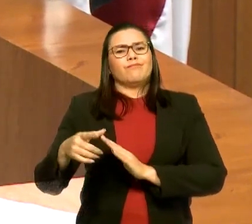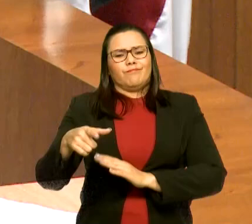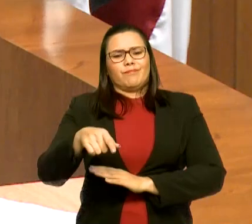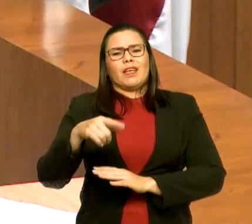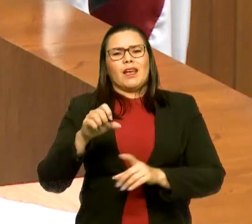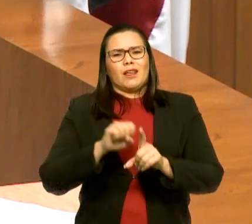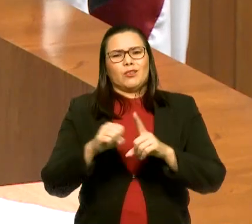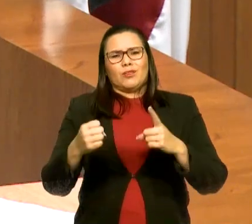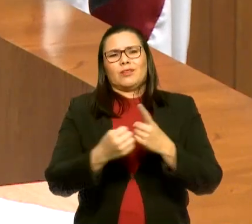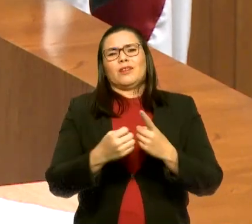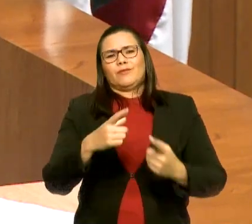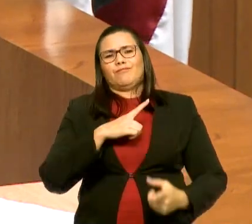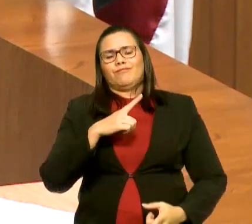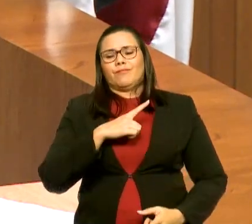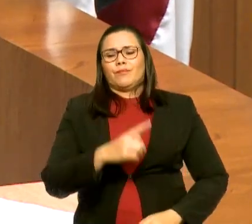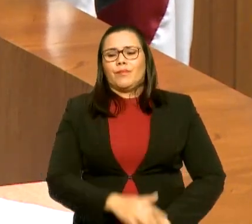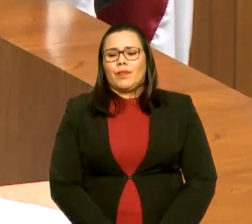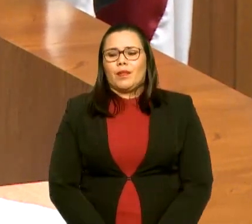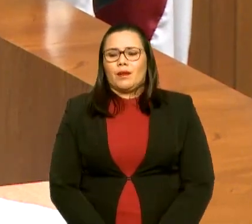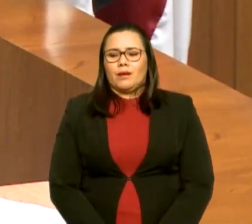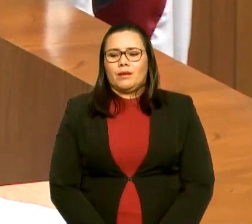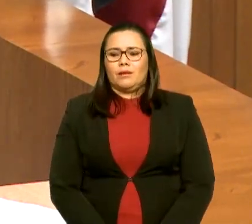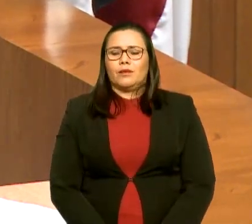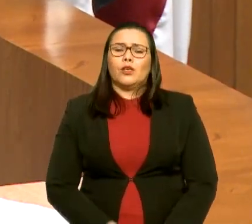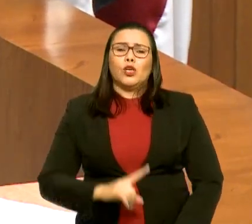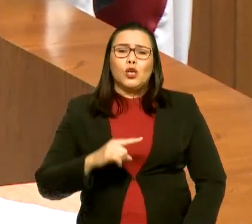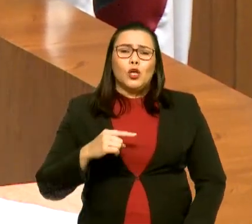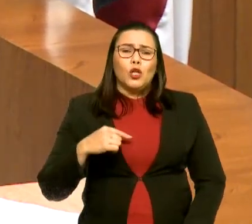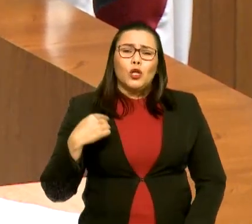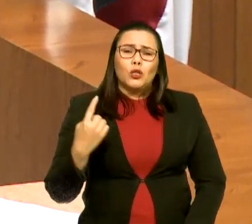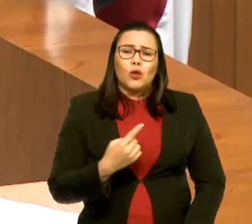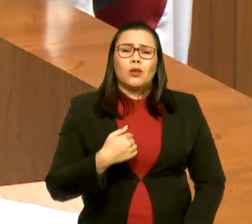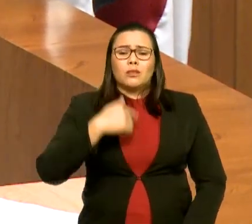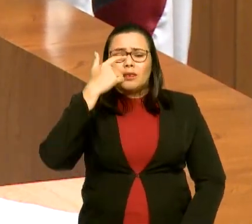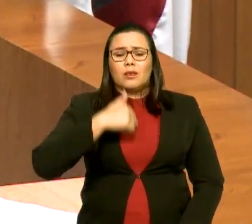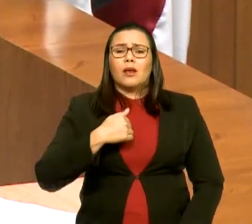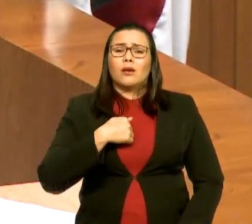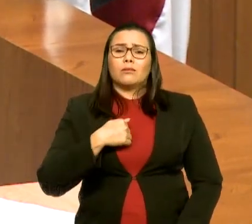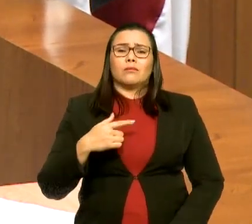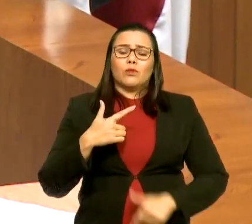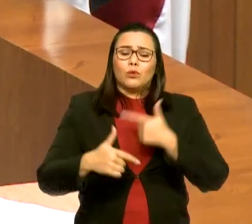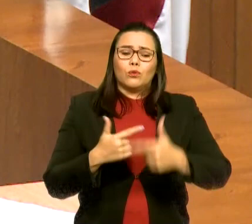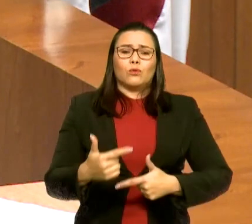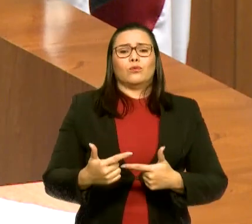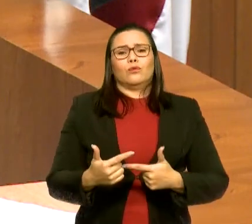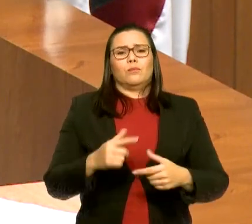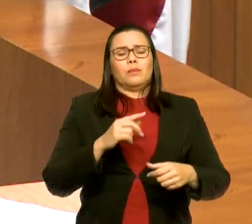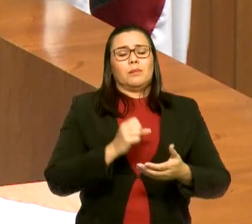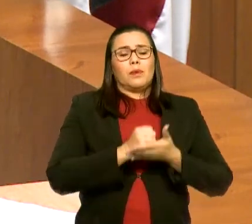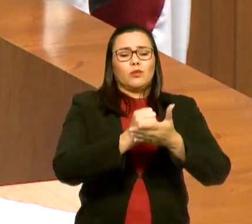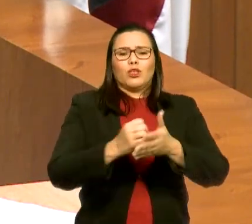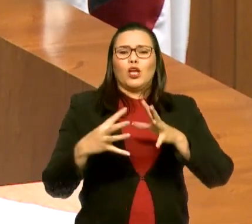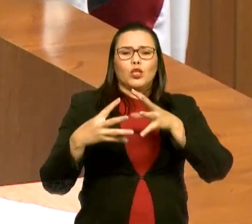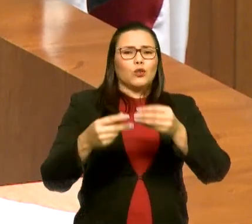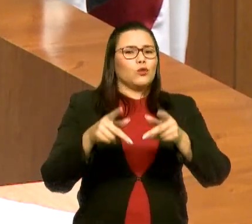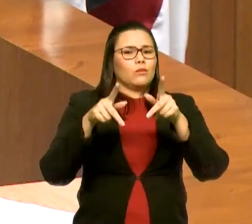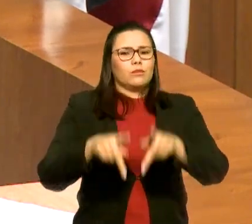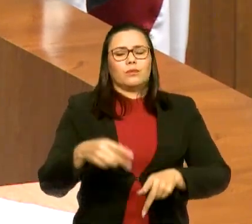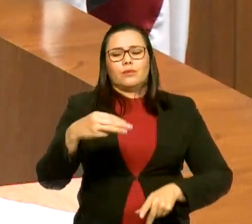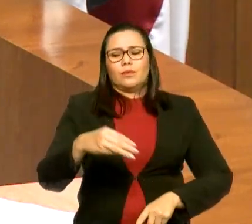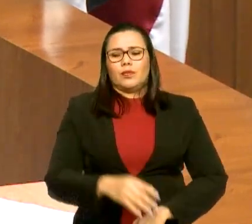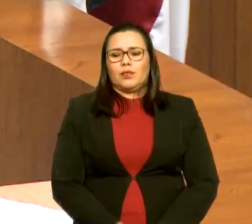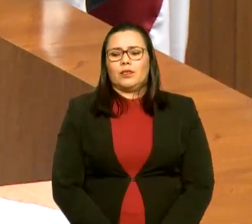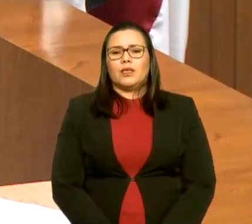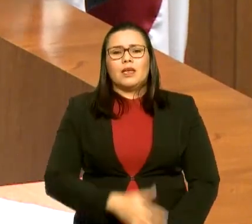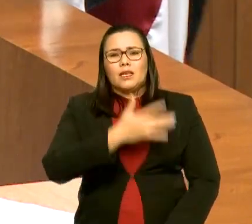antecipei, nossa prioridade são todos os maranhenses. Para alcançá-los, precisamos partir dos grupos que menos têm acesso aos